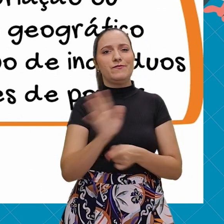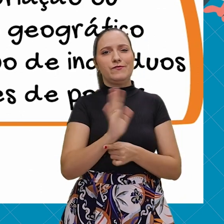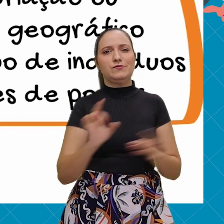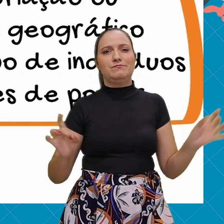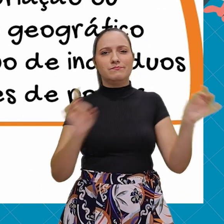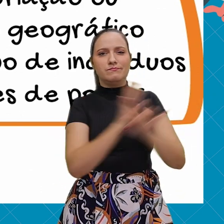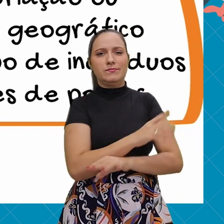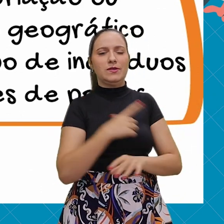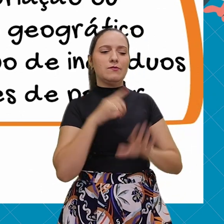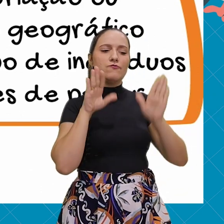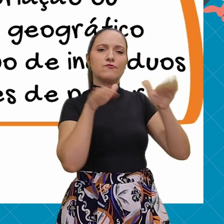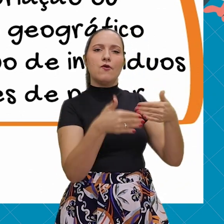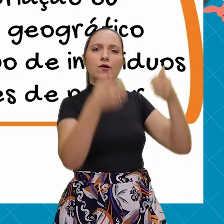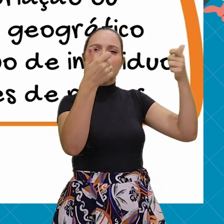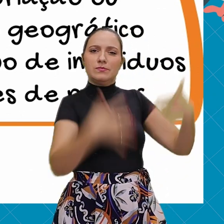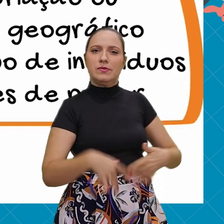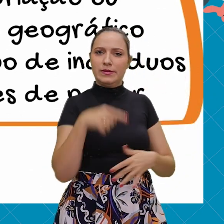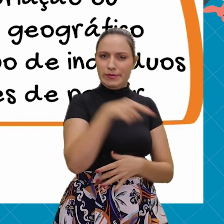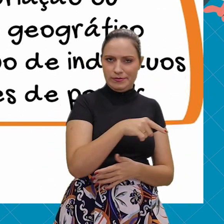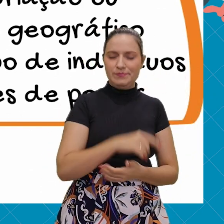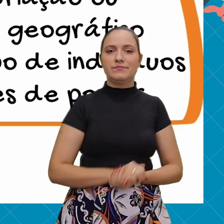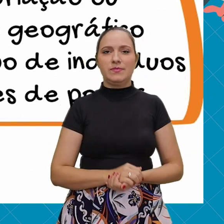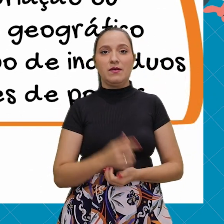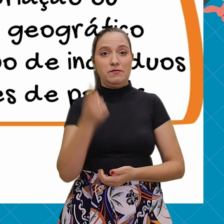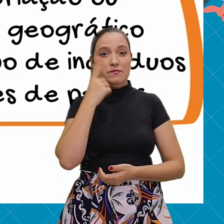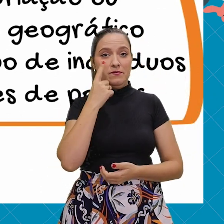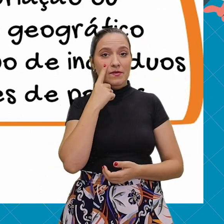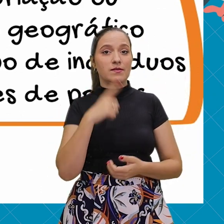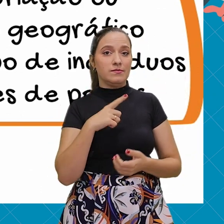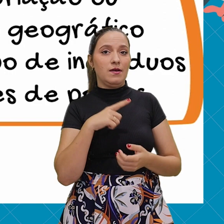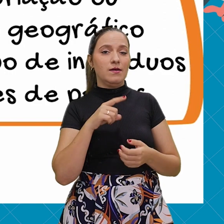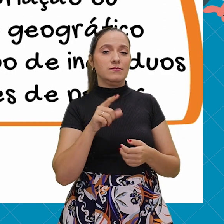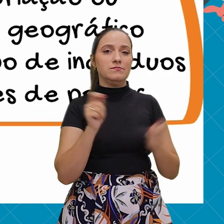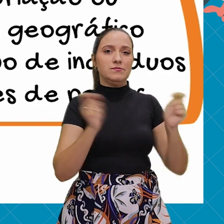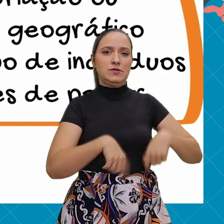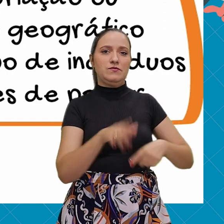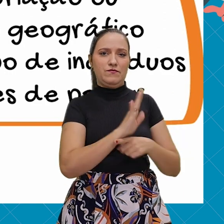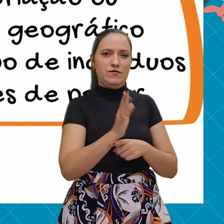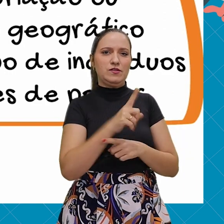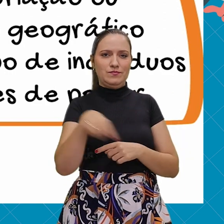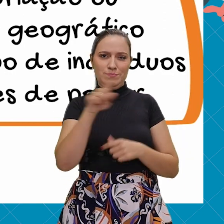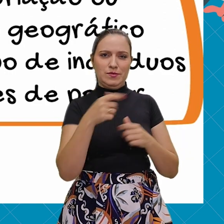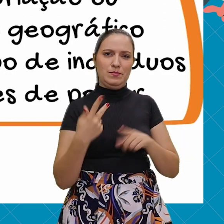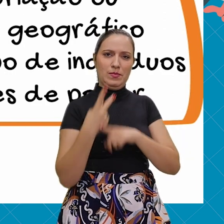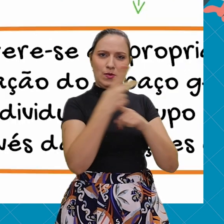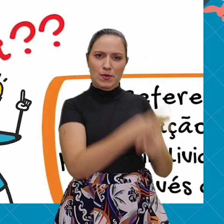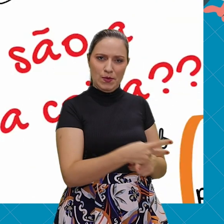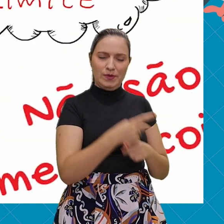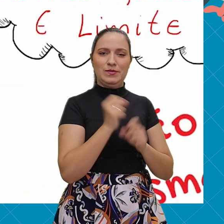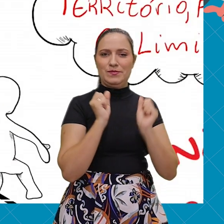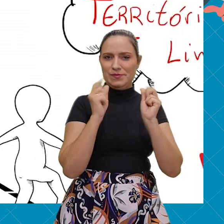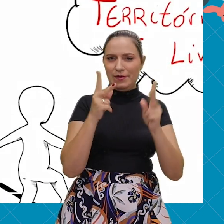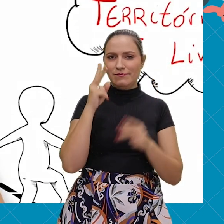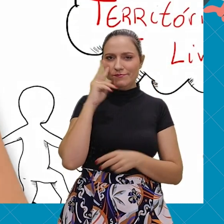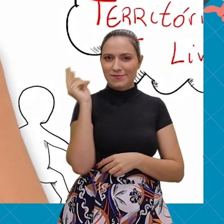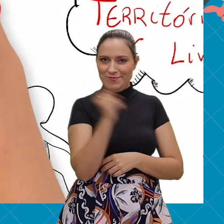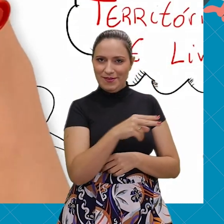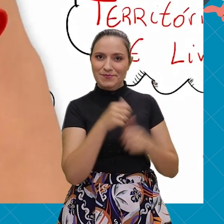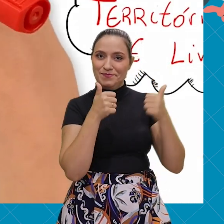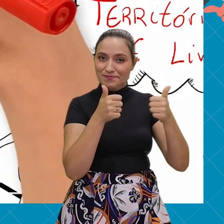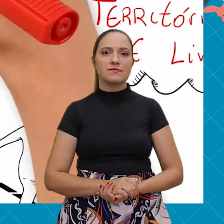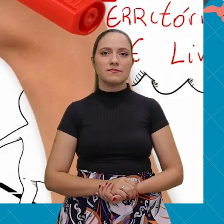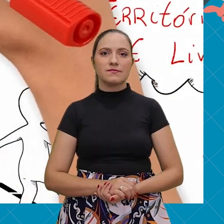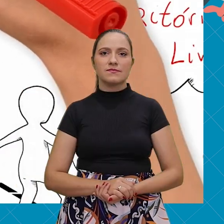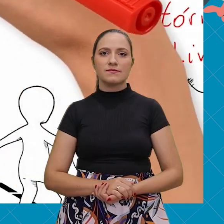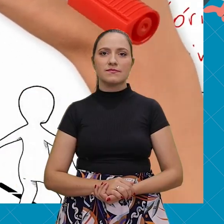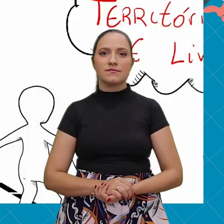no canal onde eu foco exclusivamente nele. Estou deixando aqui no card e também na descrição, beleza? Então não deixe de dar uma conferida lá, beleza?